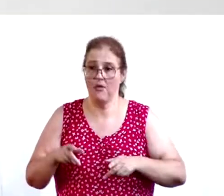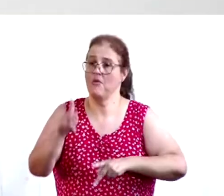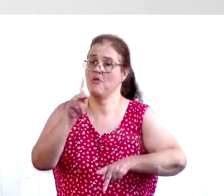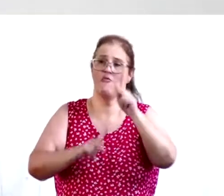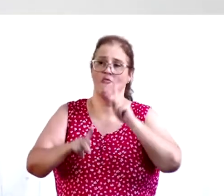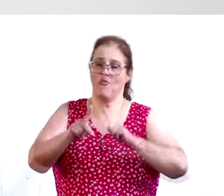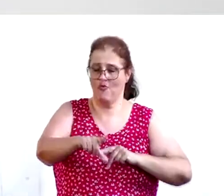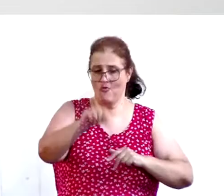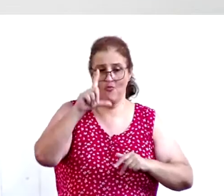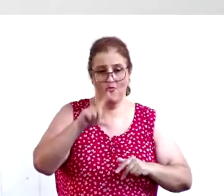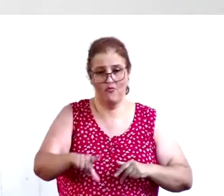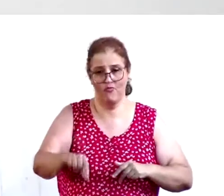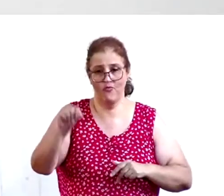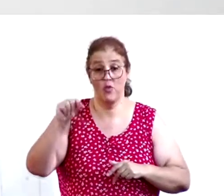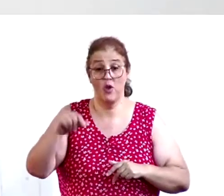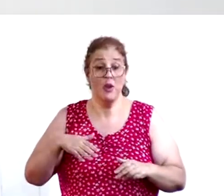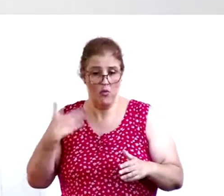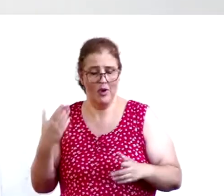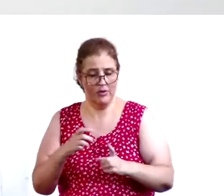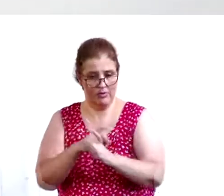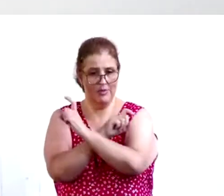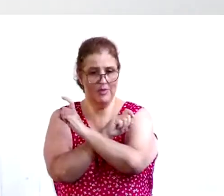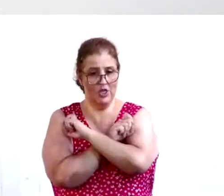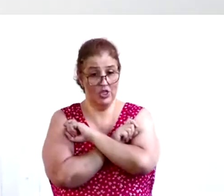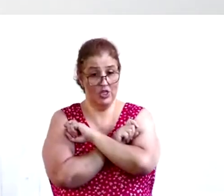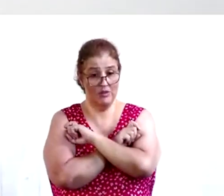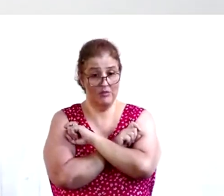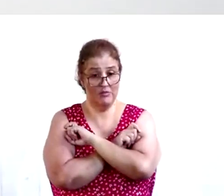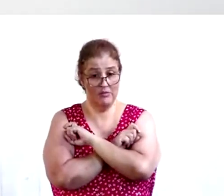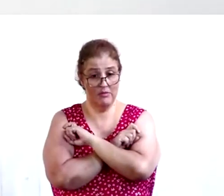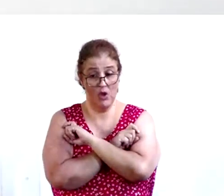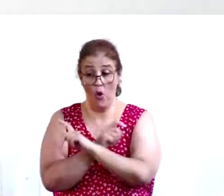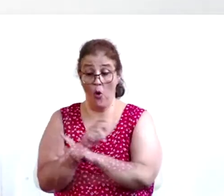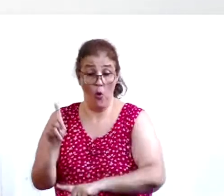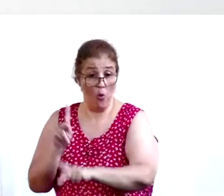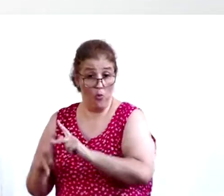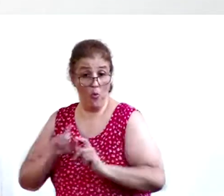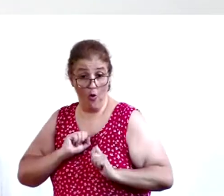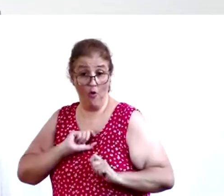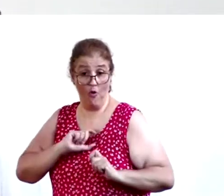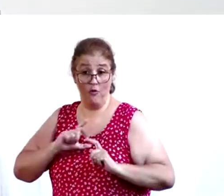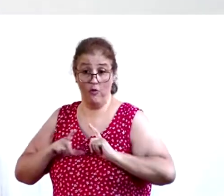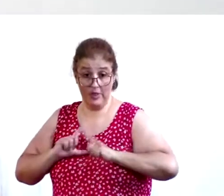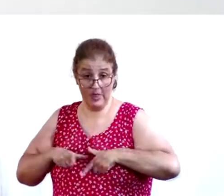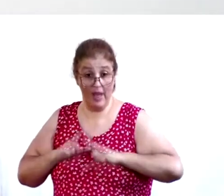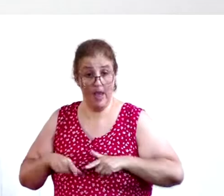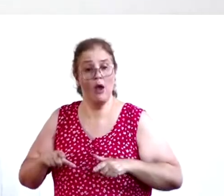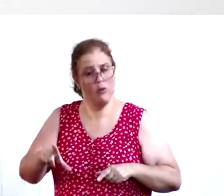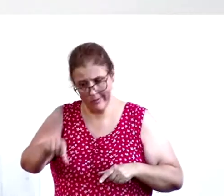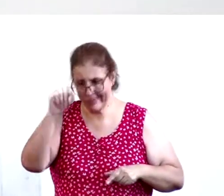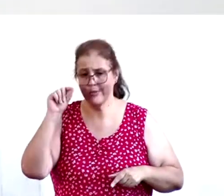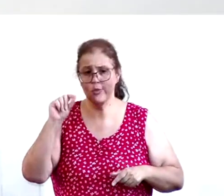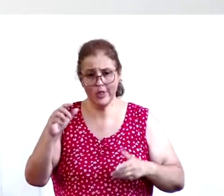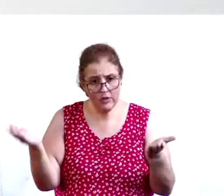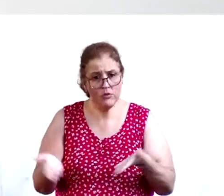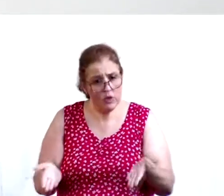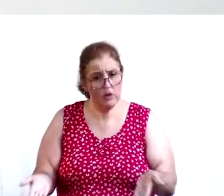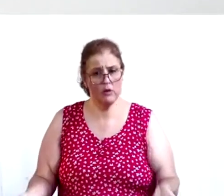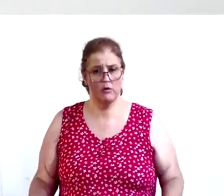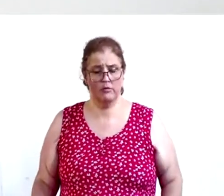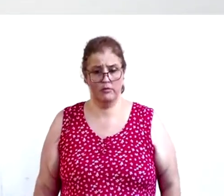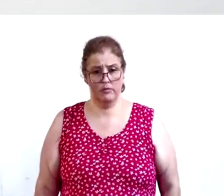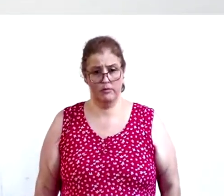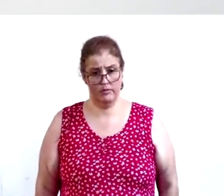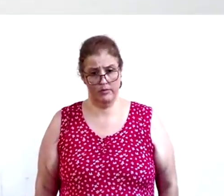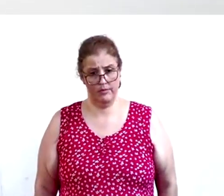Egito. Percebam a graça, crianças. É a primeira marca, primeira base é o fundamento para a missão.